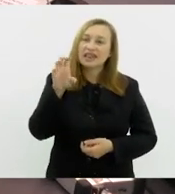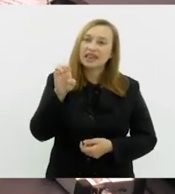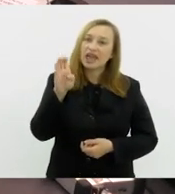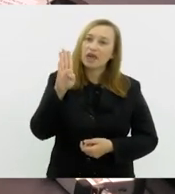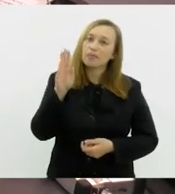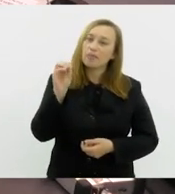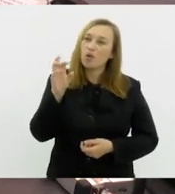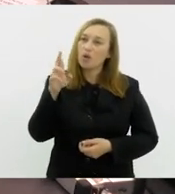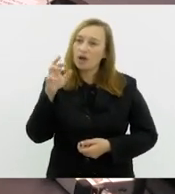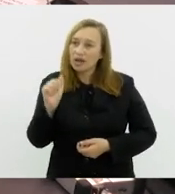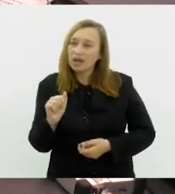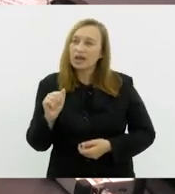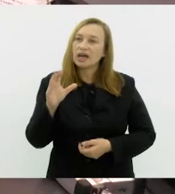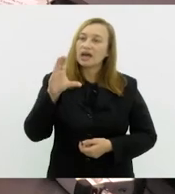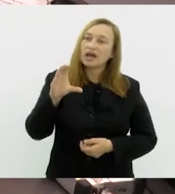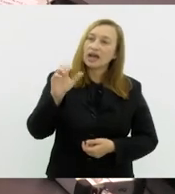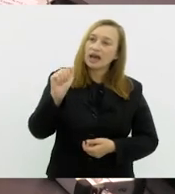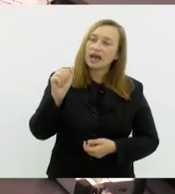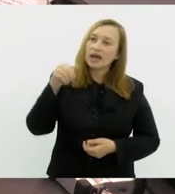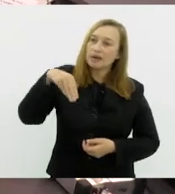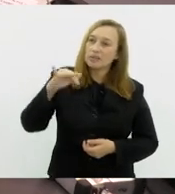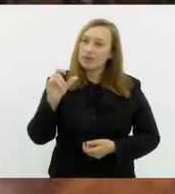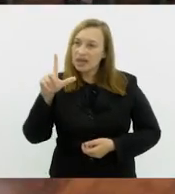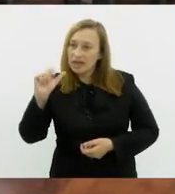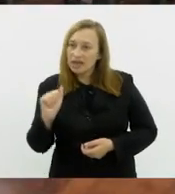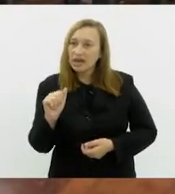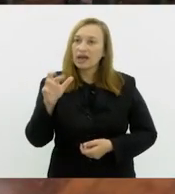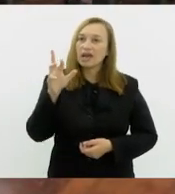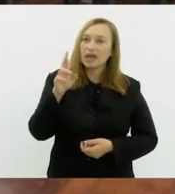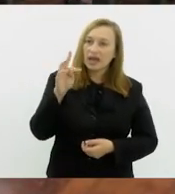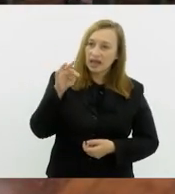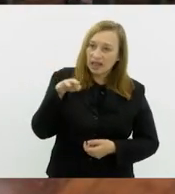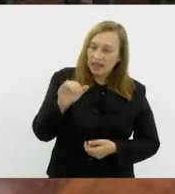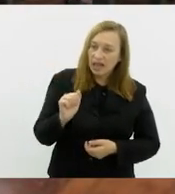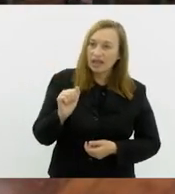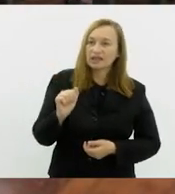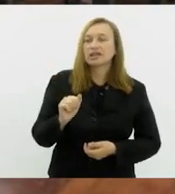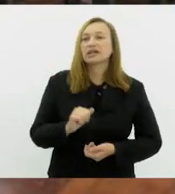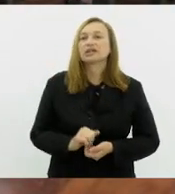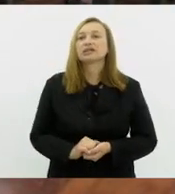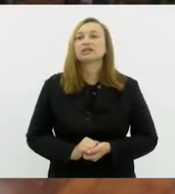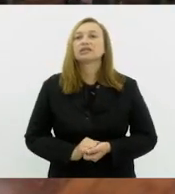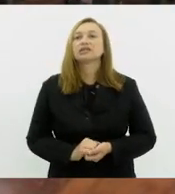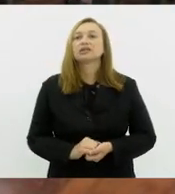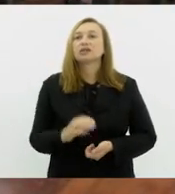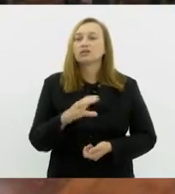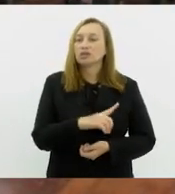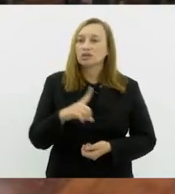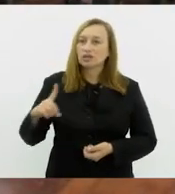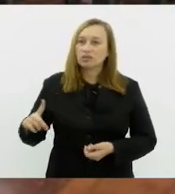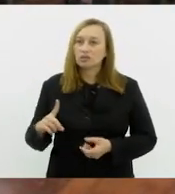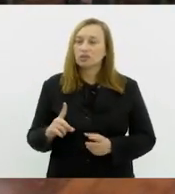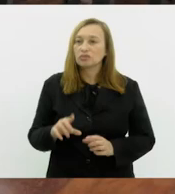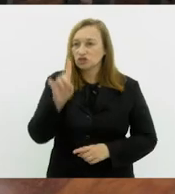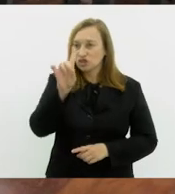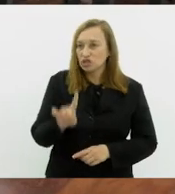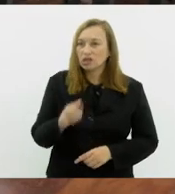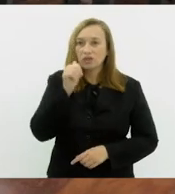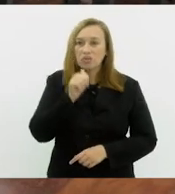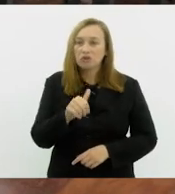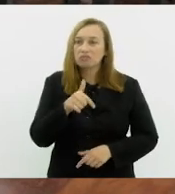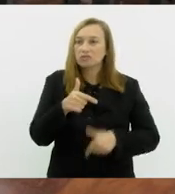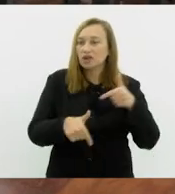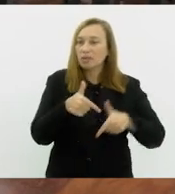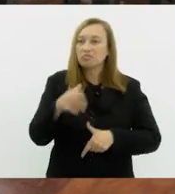Camila, Renata Lira, que coordenou a Comissão de Defesa dos Direitos da Mulher. O trabalho de vocês é fundamental para que a gente